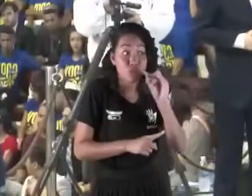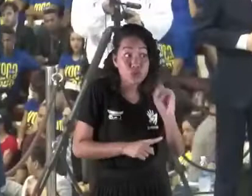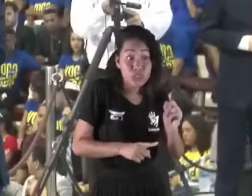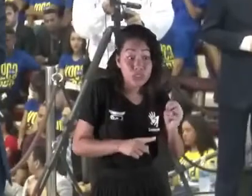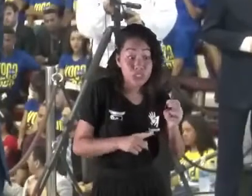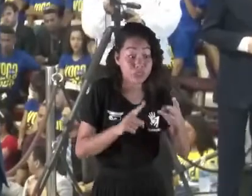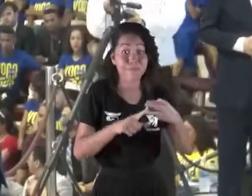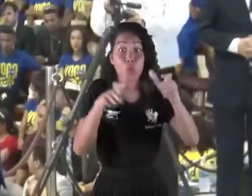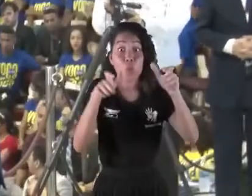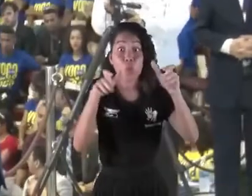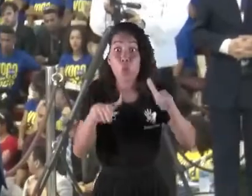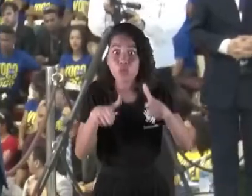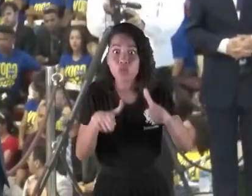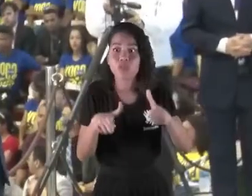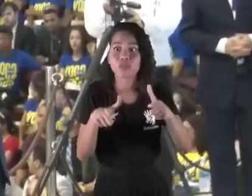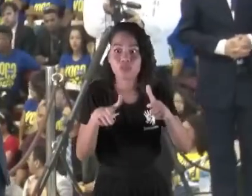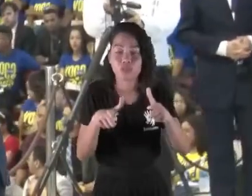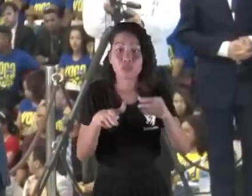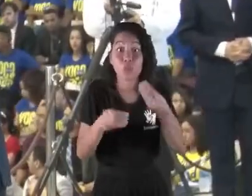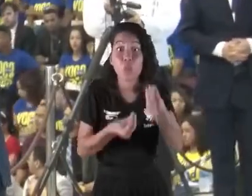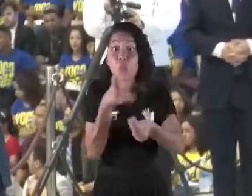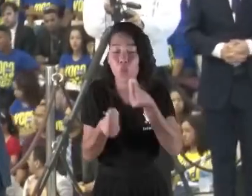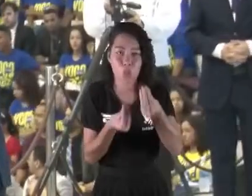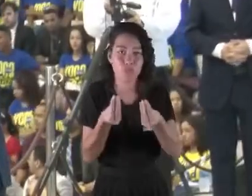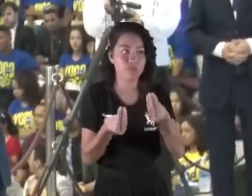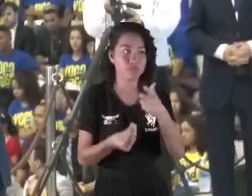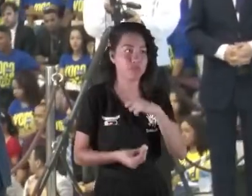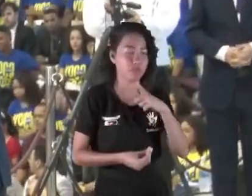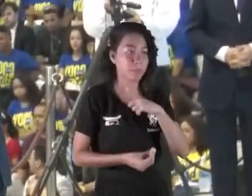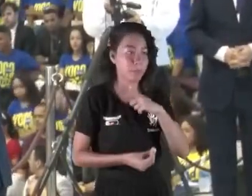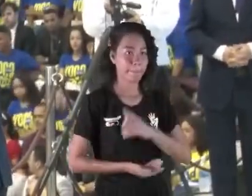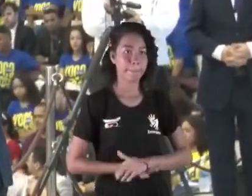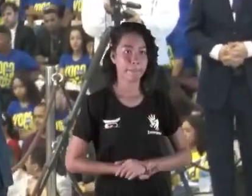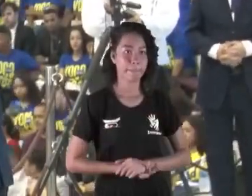e toda chamada tem um como.